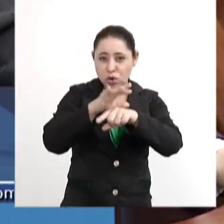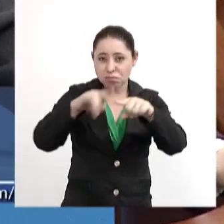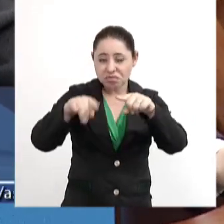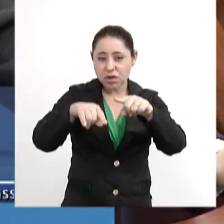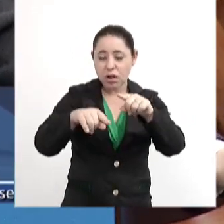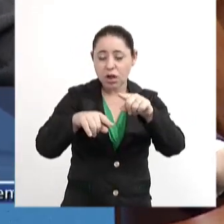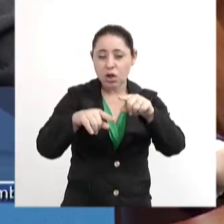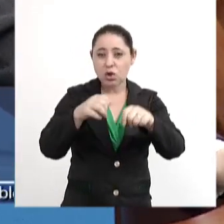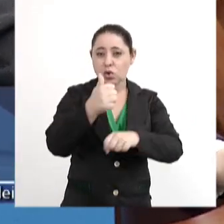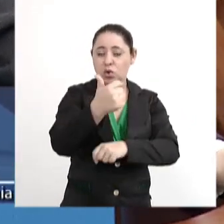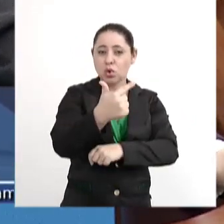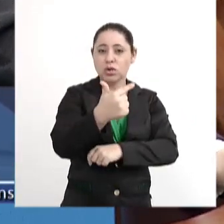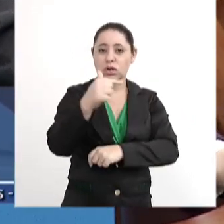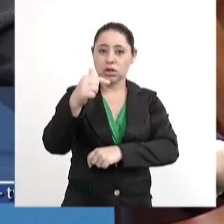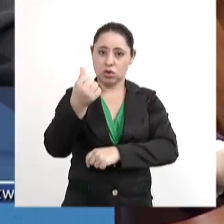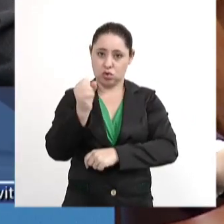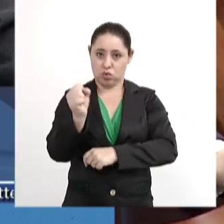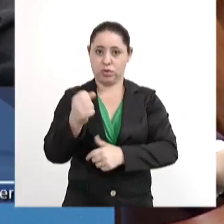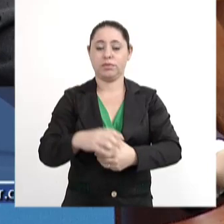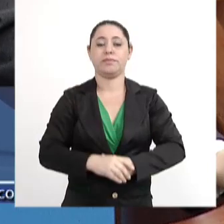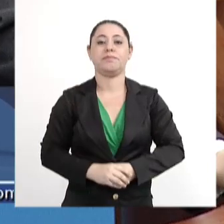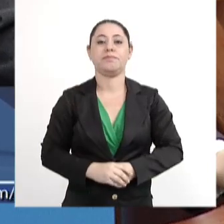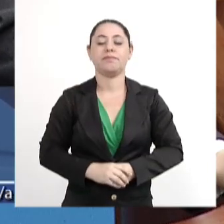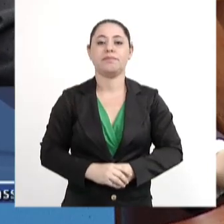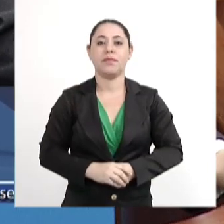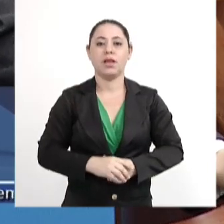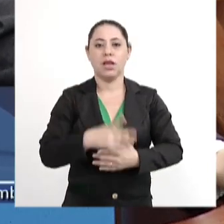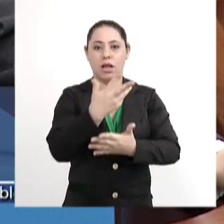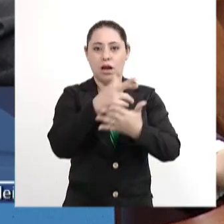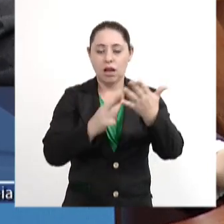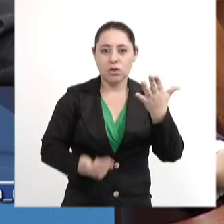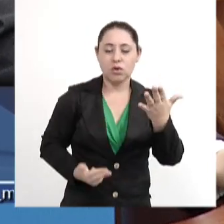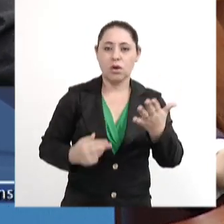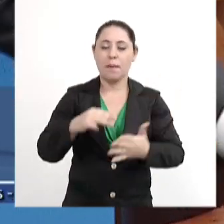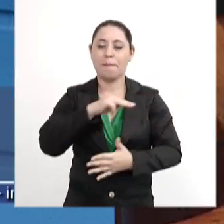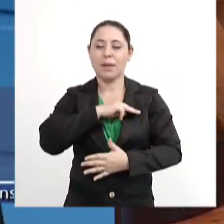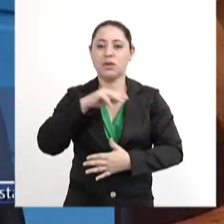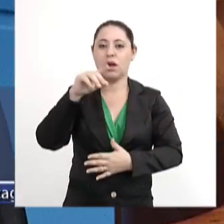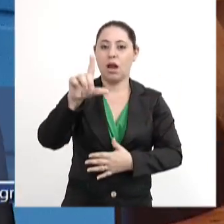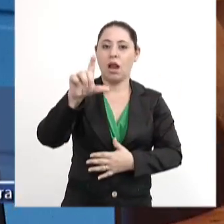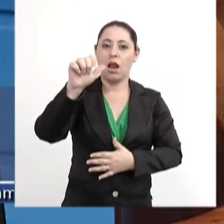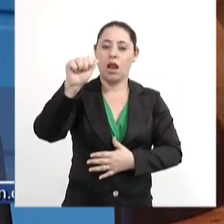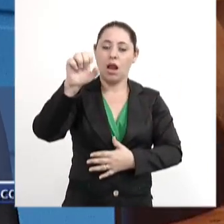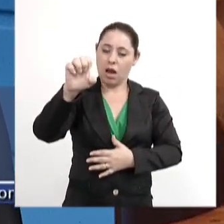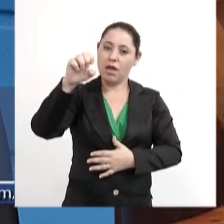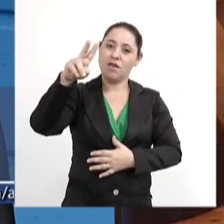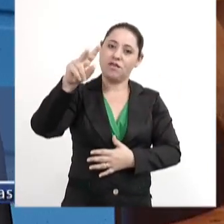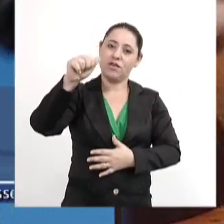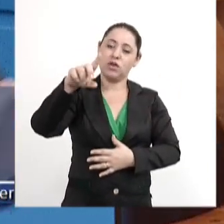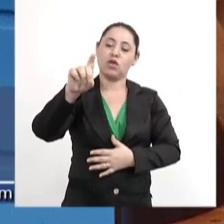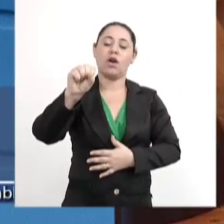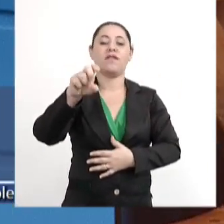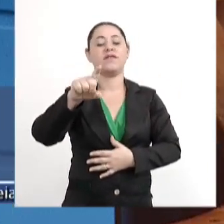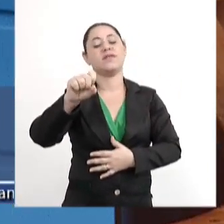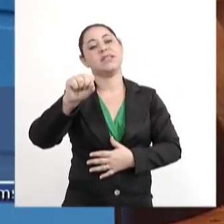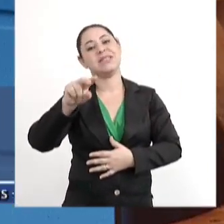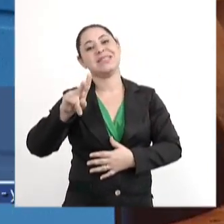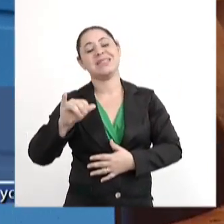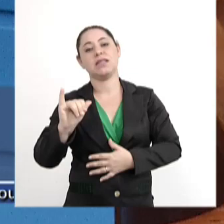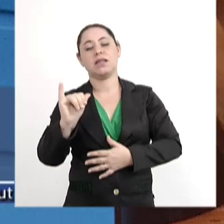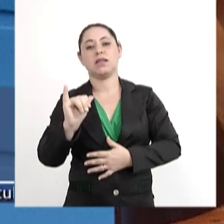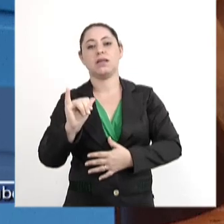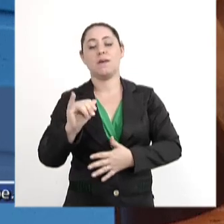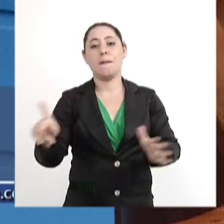número 1278. Relatoria do ministro Lewandowski, que já em 2007 dizia o seguinte: a competência